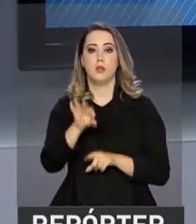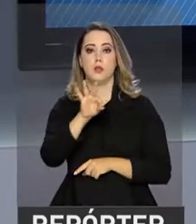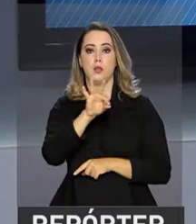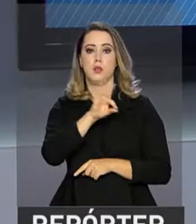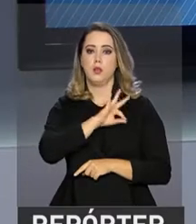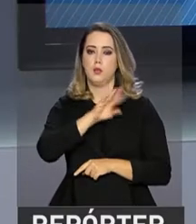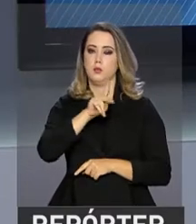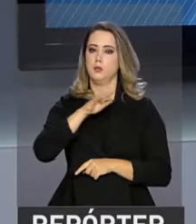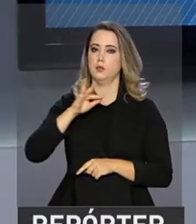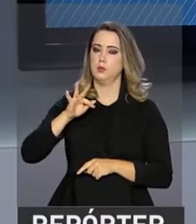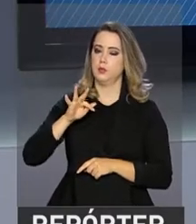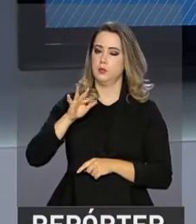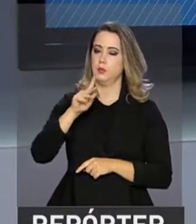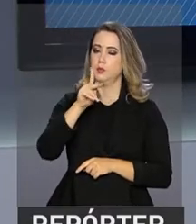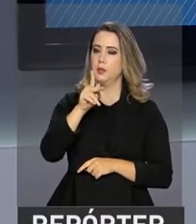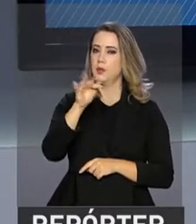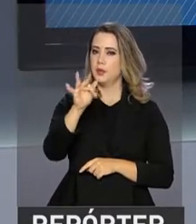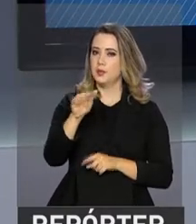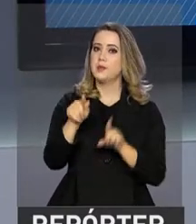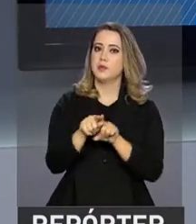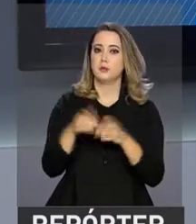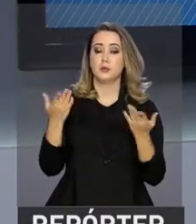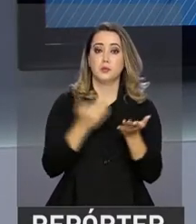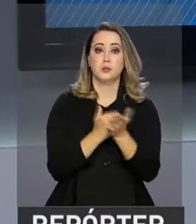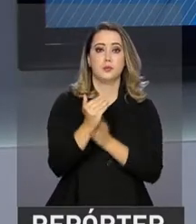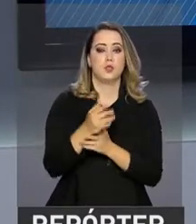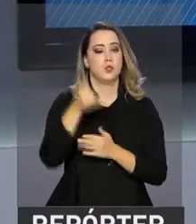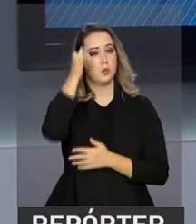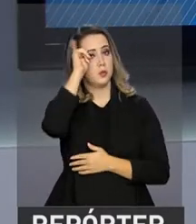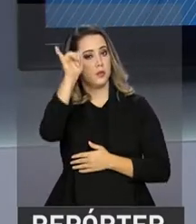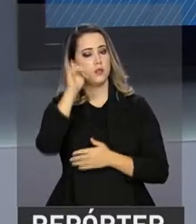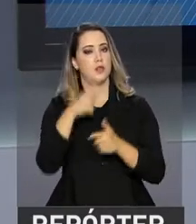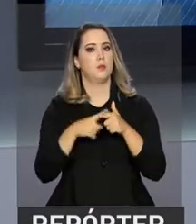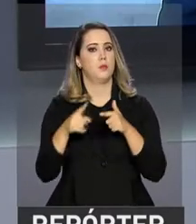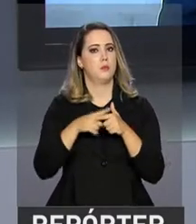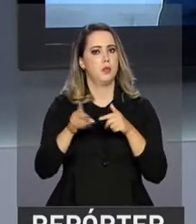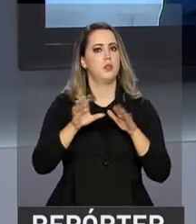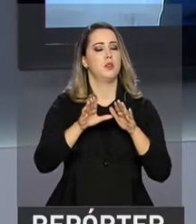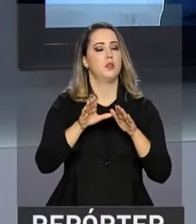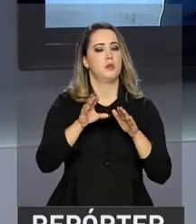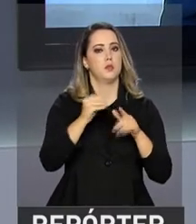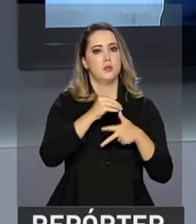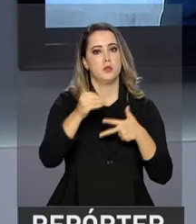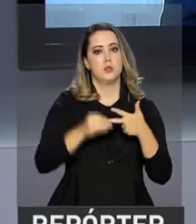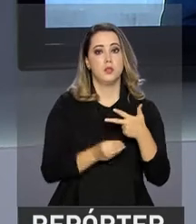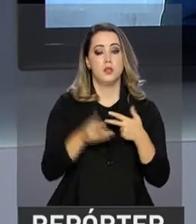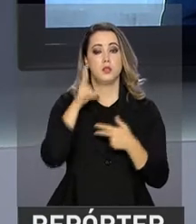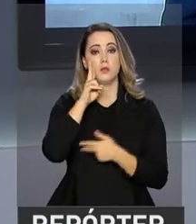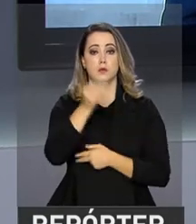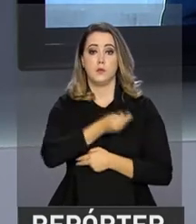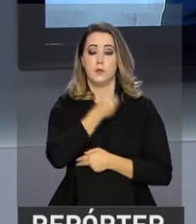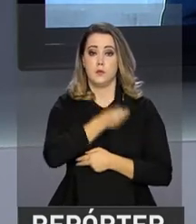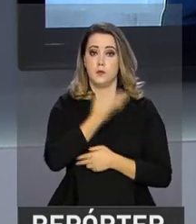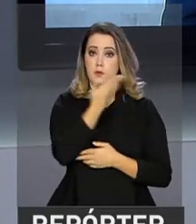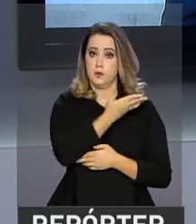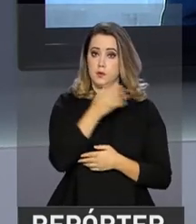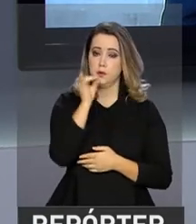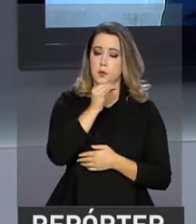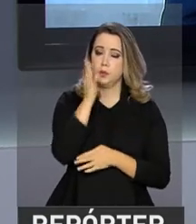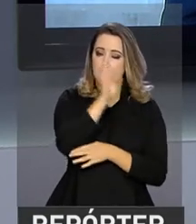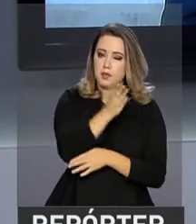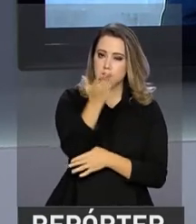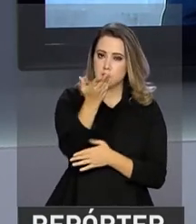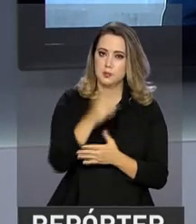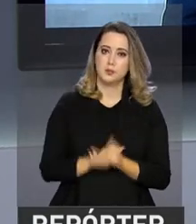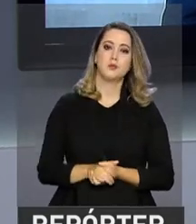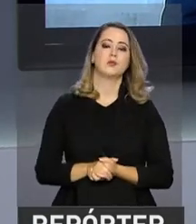iniciaram hoje uma operação para combater fraudes no enem o repórter pablo mundim tem os detalhes pra gente olá pablo boa tarde pra